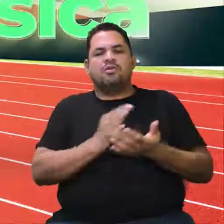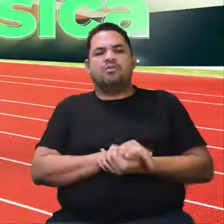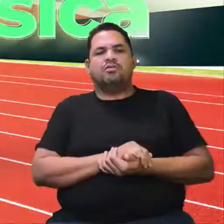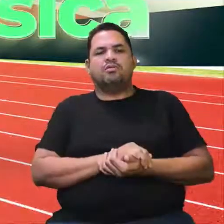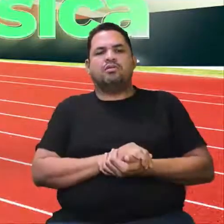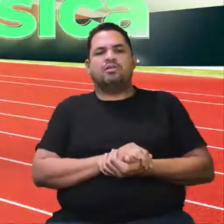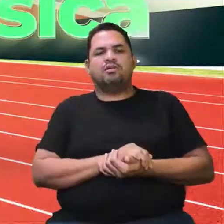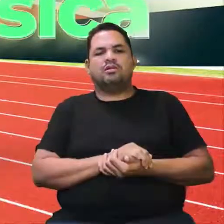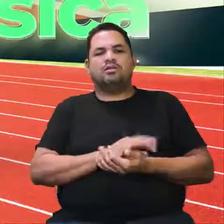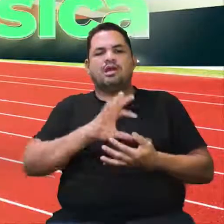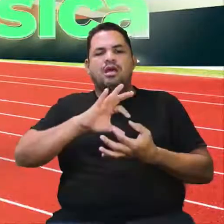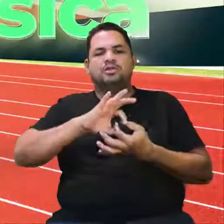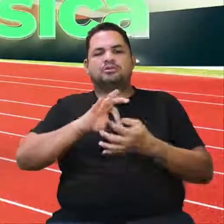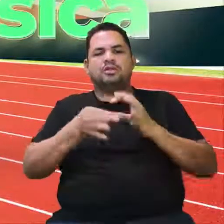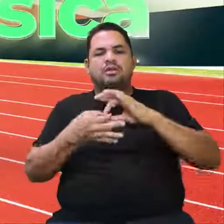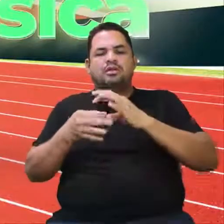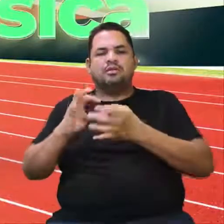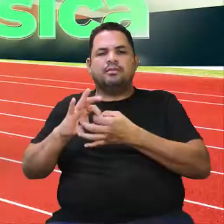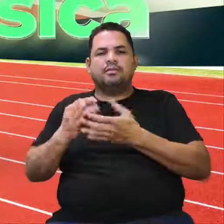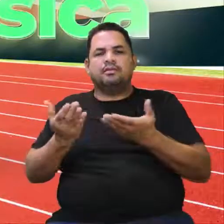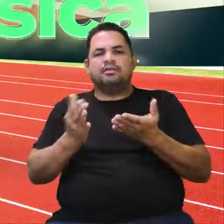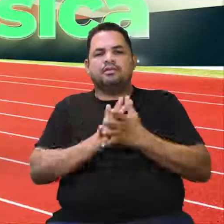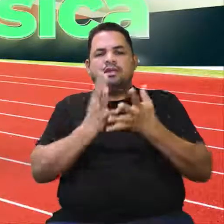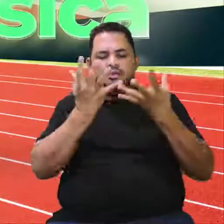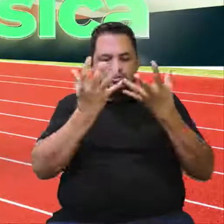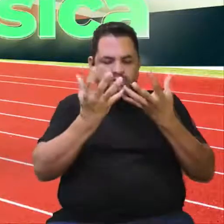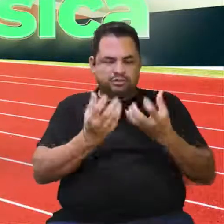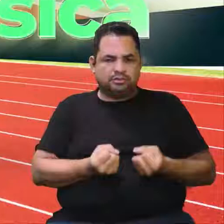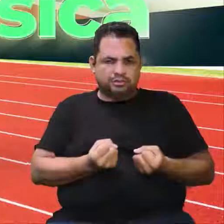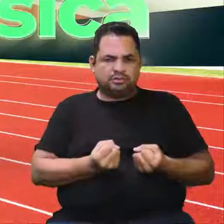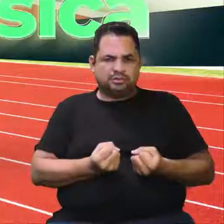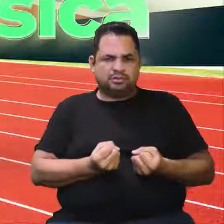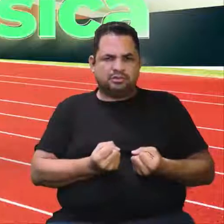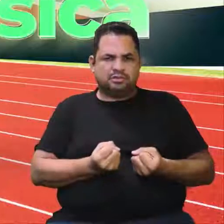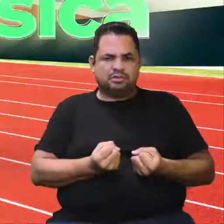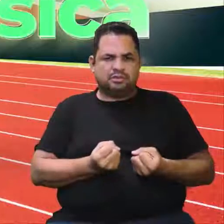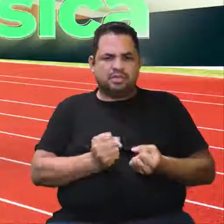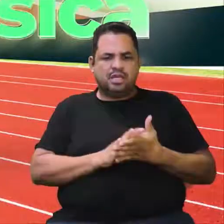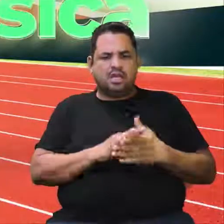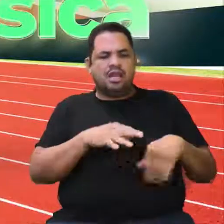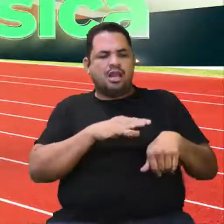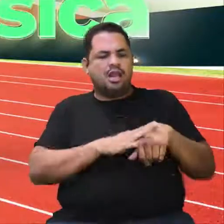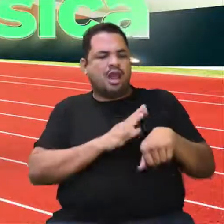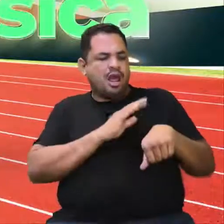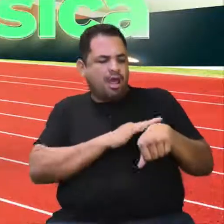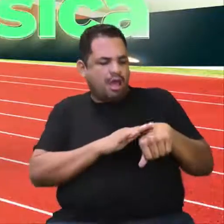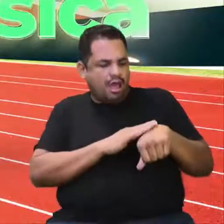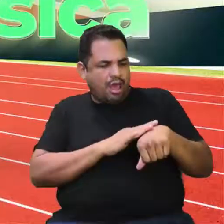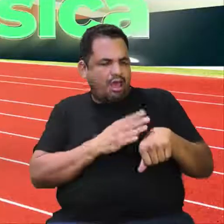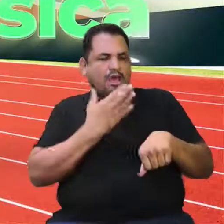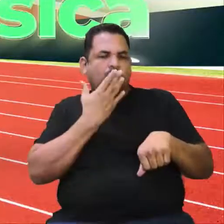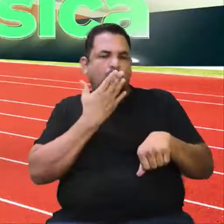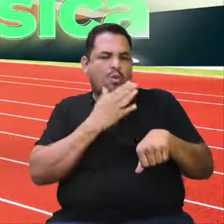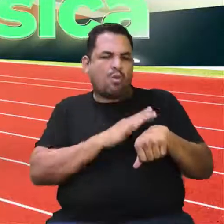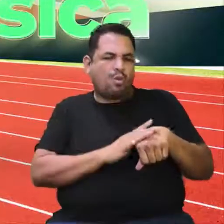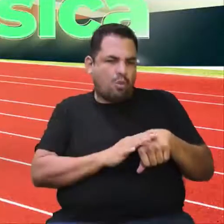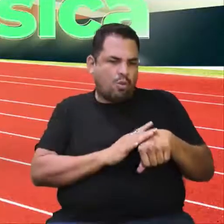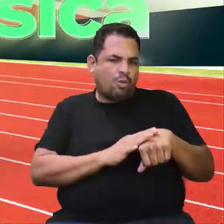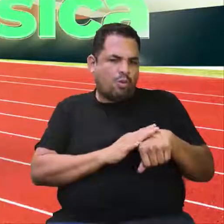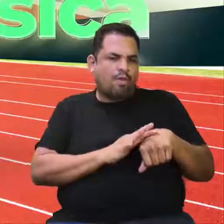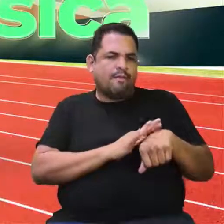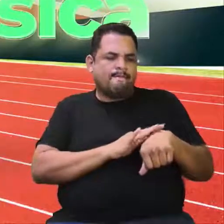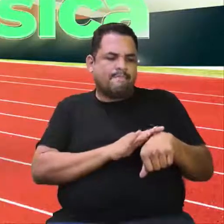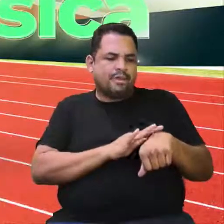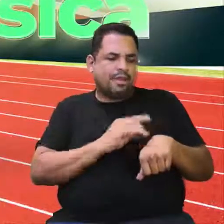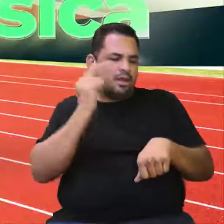teve recentemente, quando a gente traz aí a aceitação, né? Da cor da pele, do cabelo.